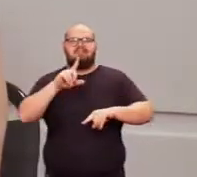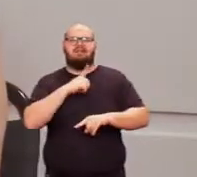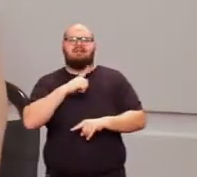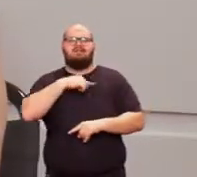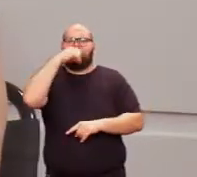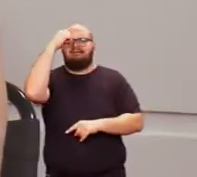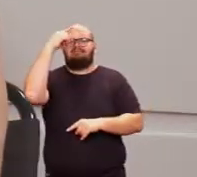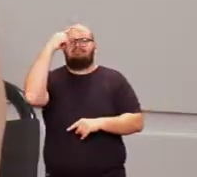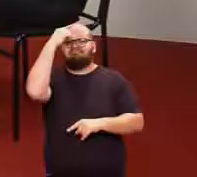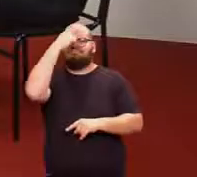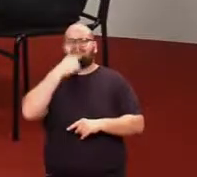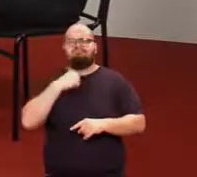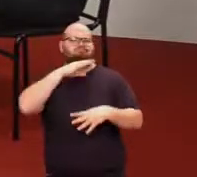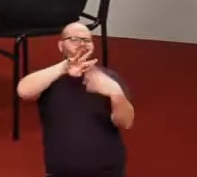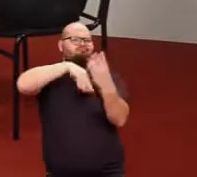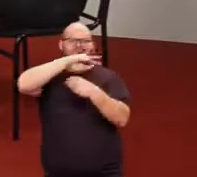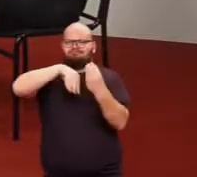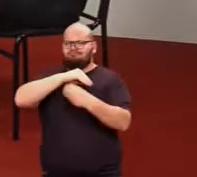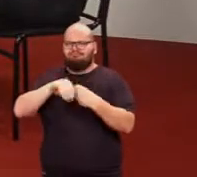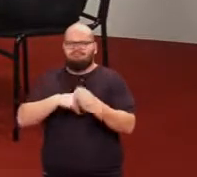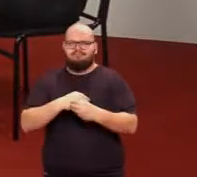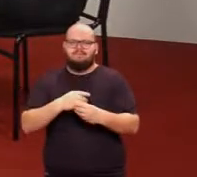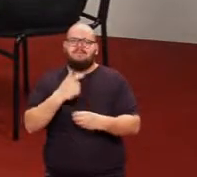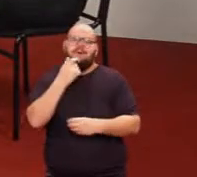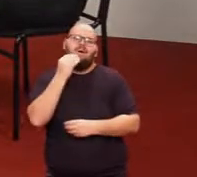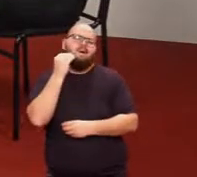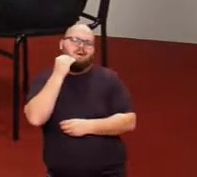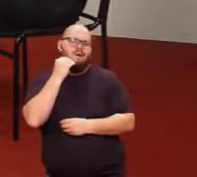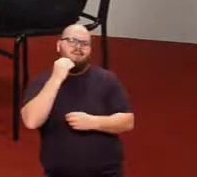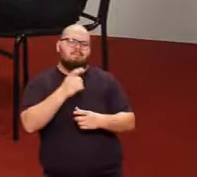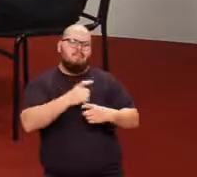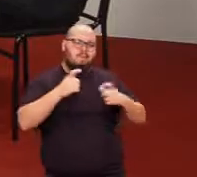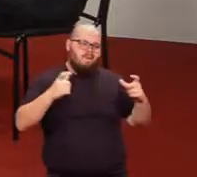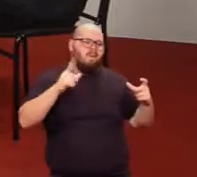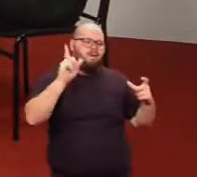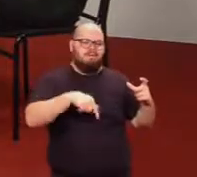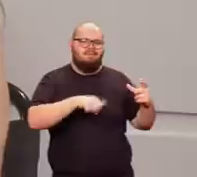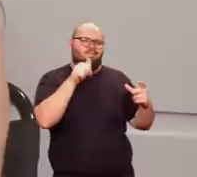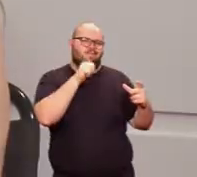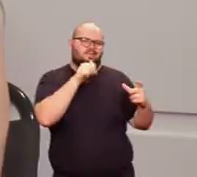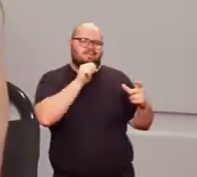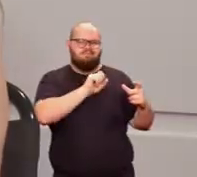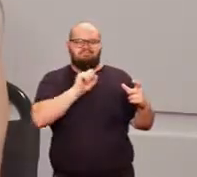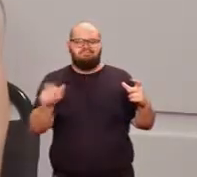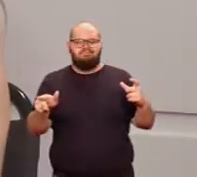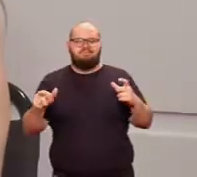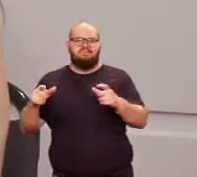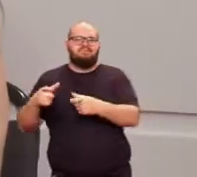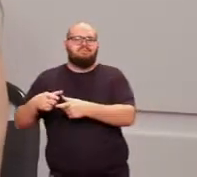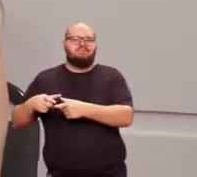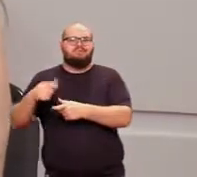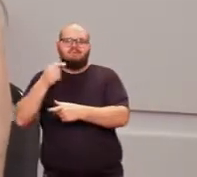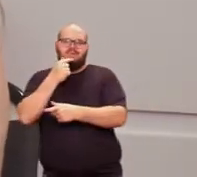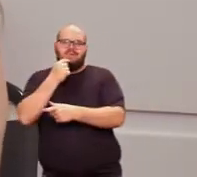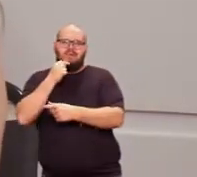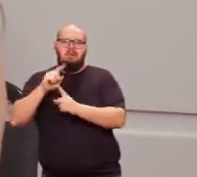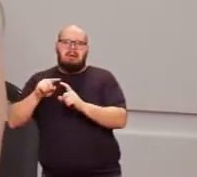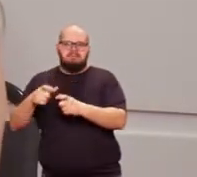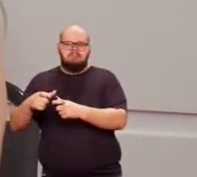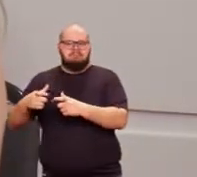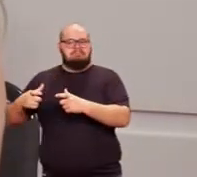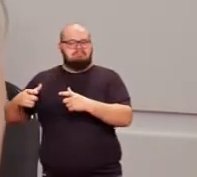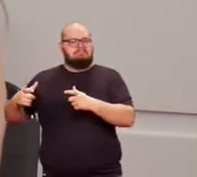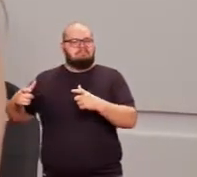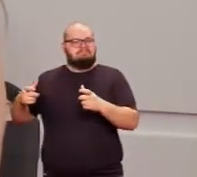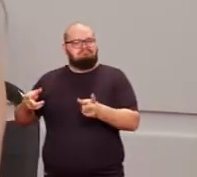perfil, assim, bastante misto, né? Claro que ainda com uma porcentagem maior de mulheres buscando esse tratamento, mas cada